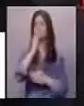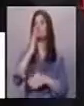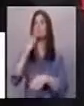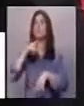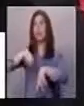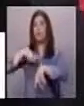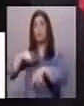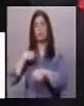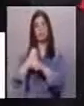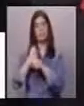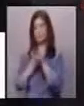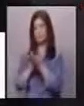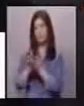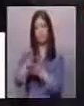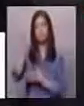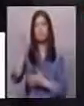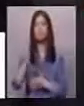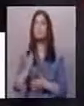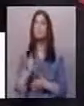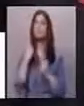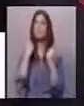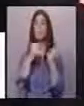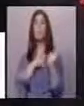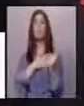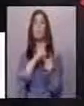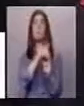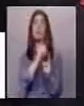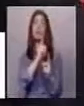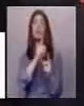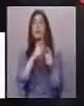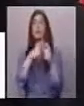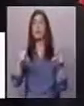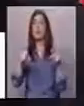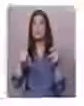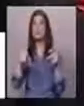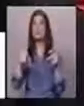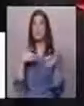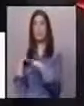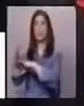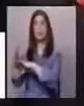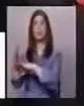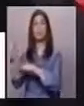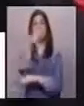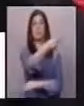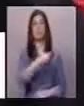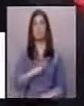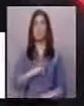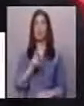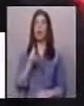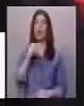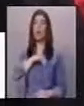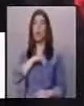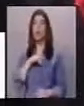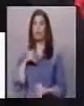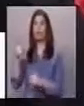única coisa que nós temos com a empresa é a troca de recibos e do vencimento. Muitos de nós, uns